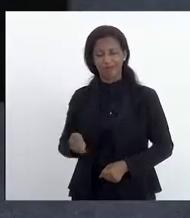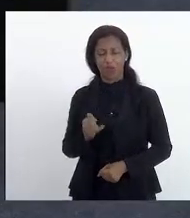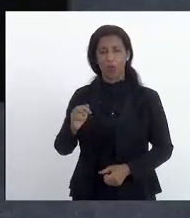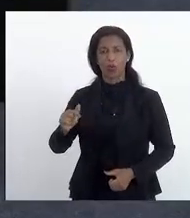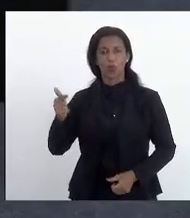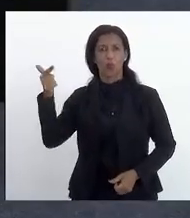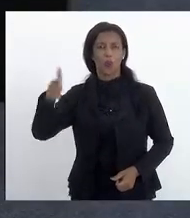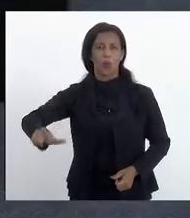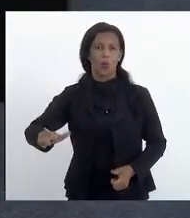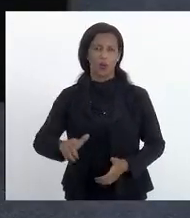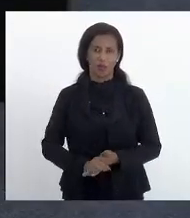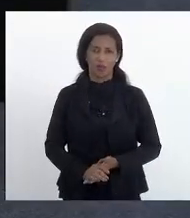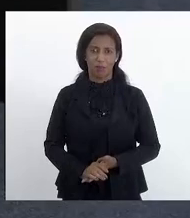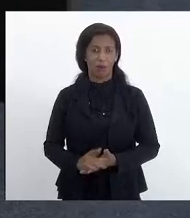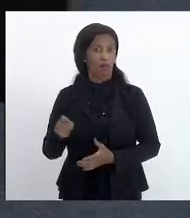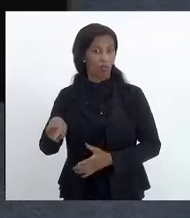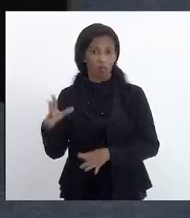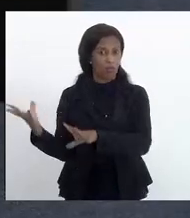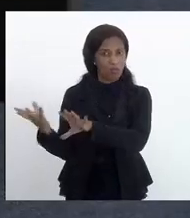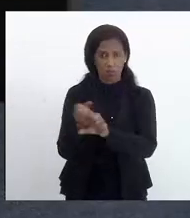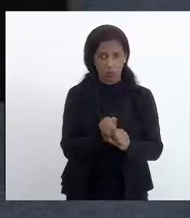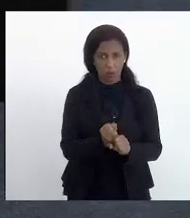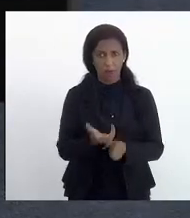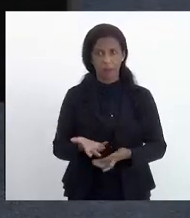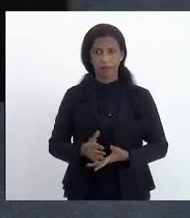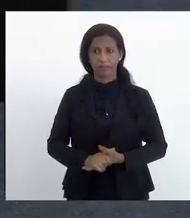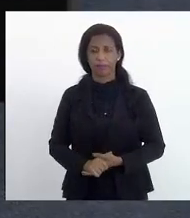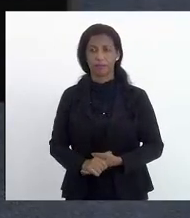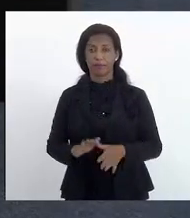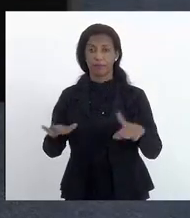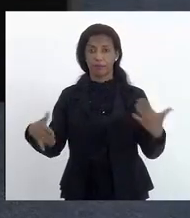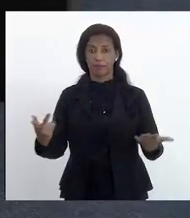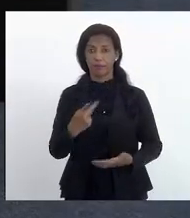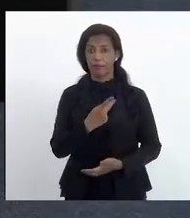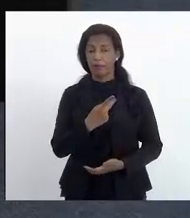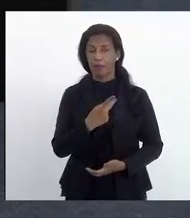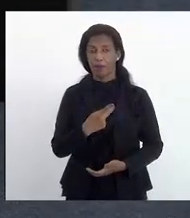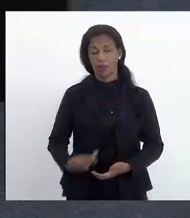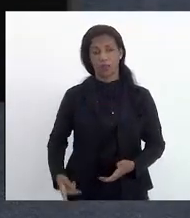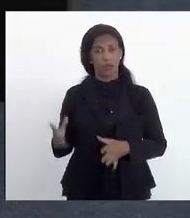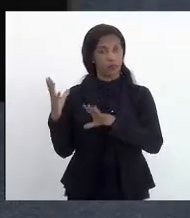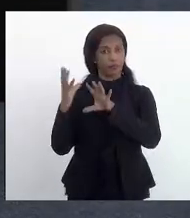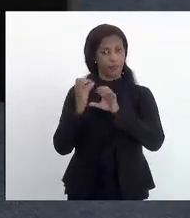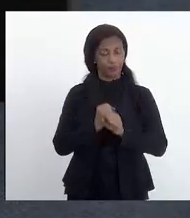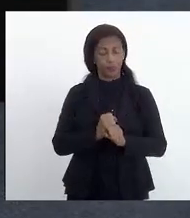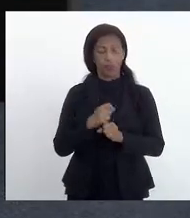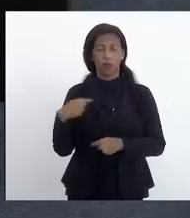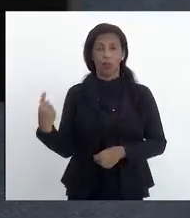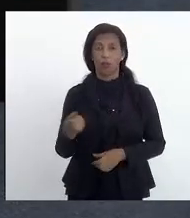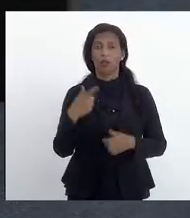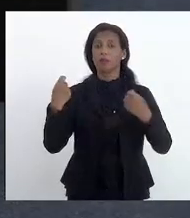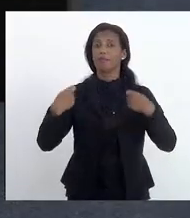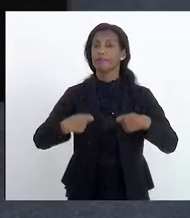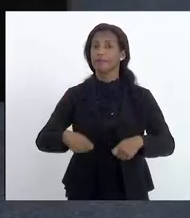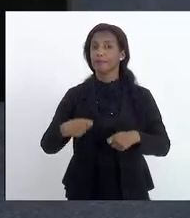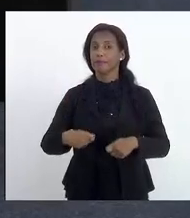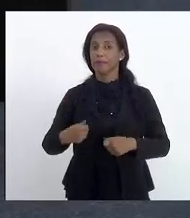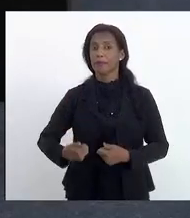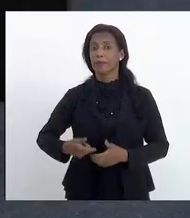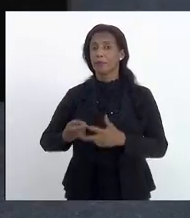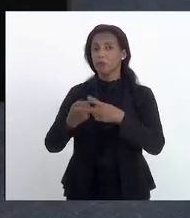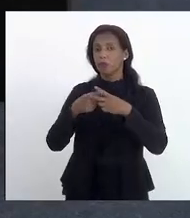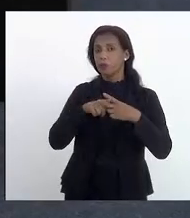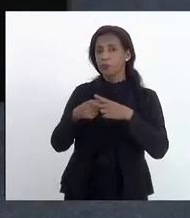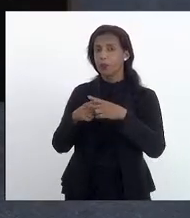triênio. Esse não vai ser contabilizado? Para concluir, por favor, deputado. Então, presidente, para concluir, nós precisamos aprimorar